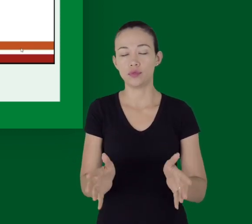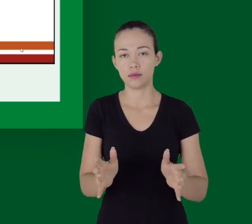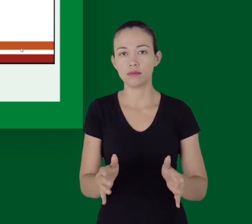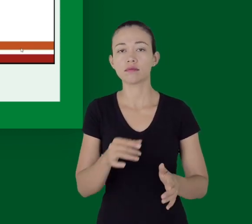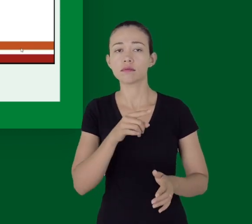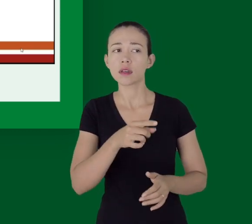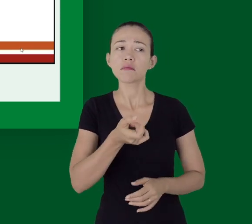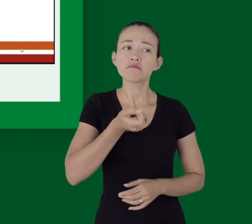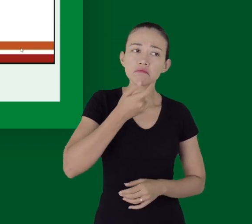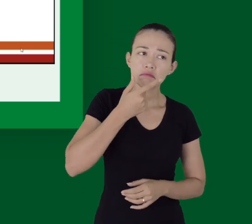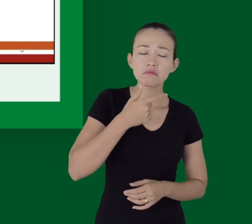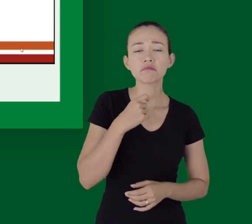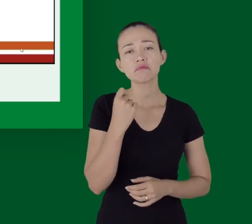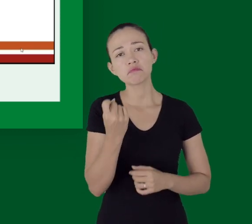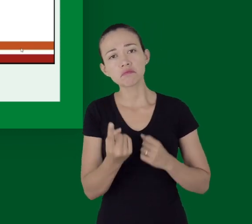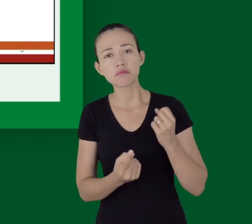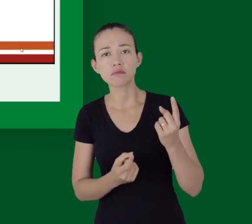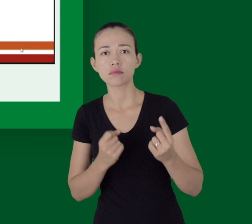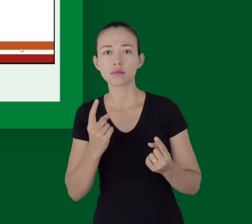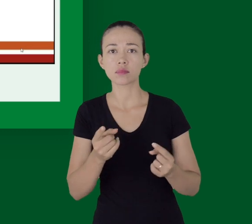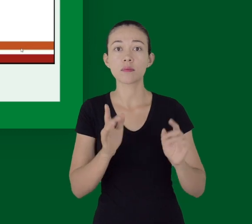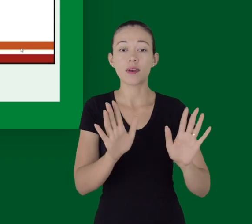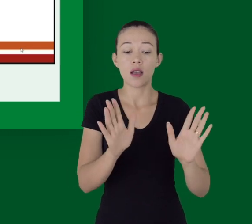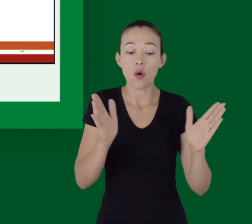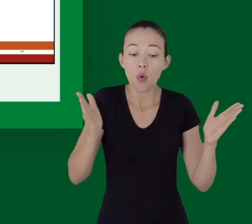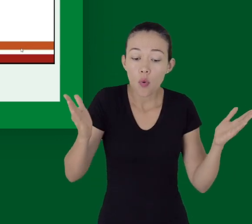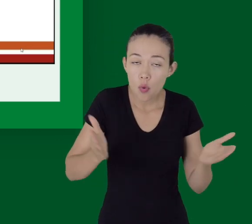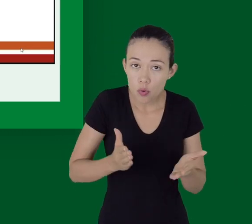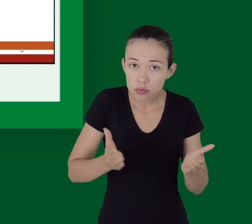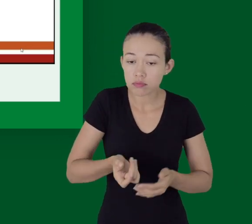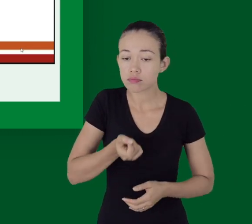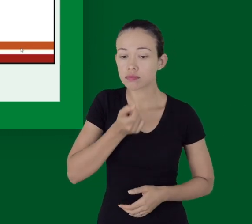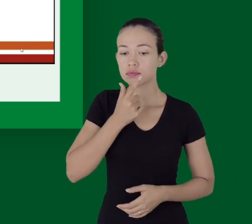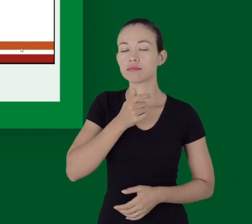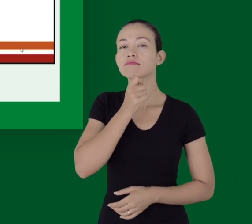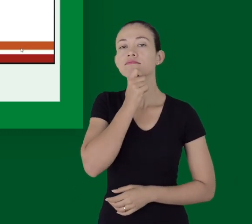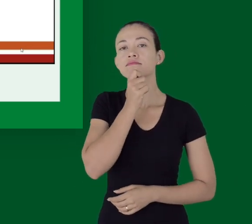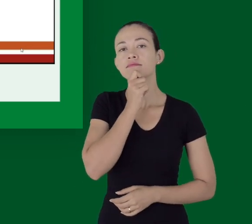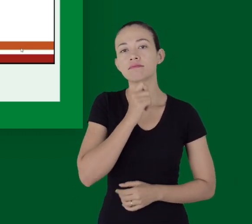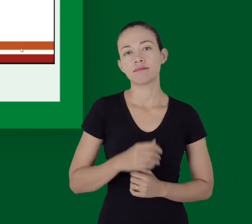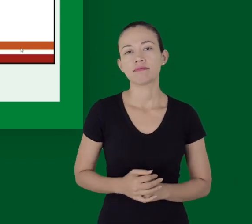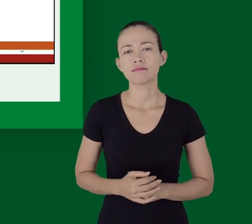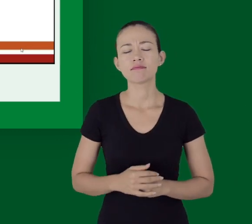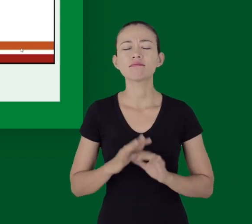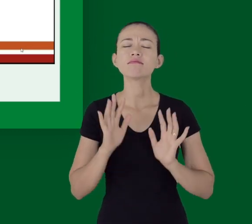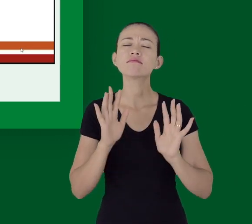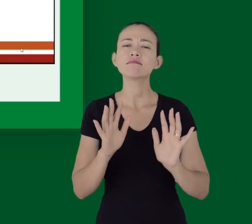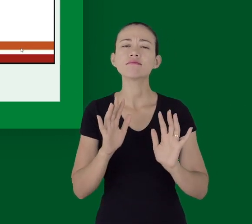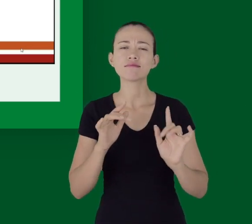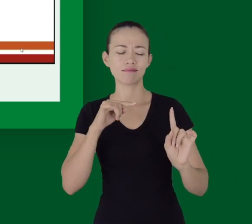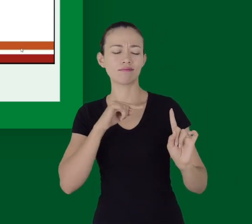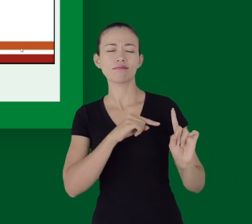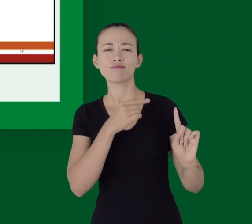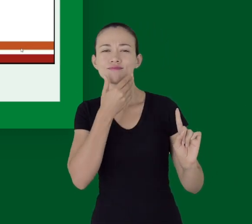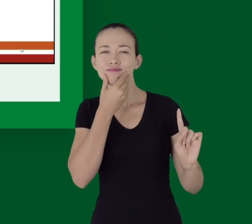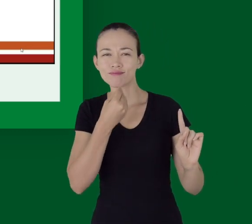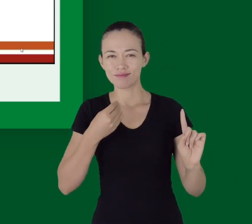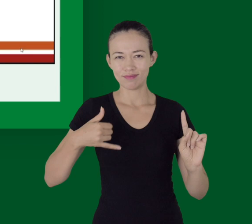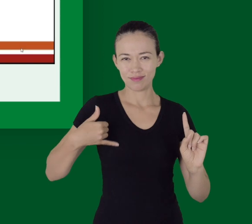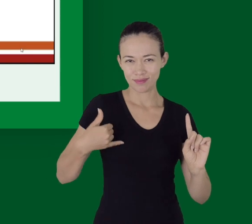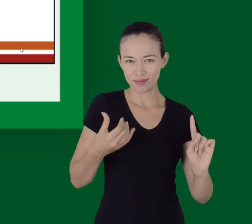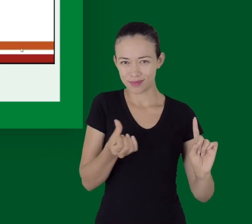tema, um caso clínico, né, para falar sobre esse tema, porque é um caso bem comum, que quem está